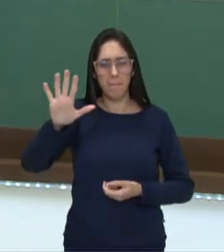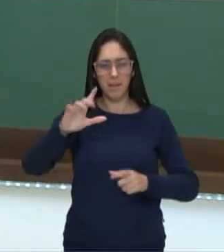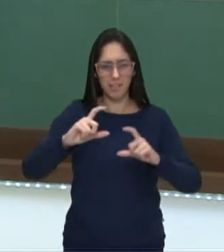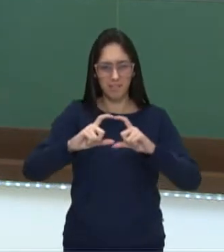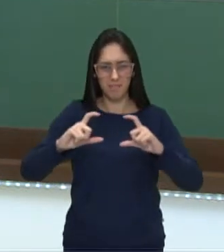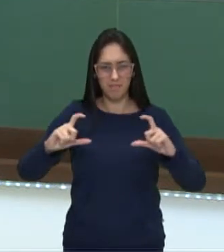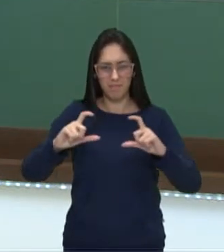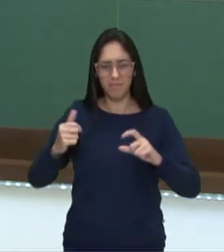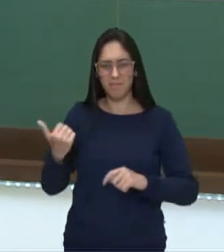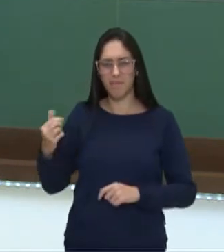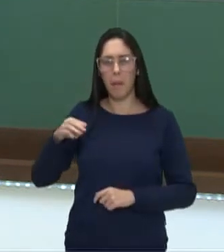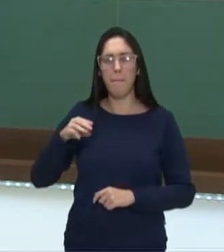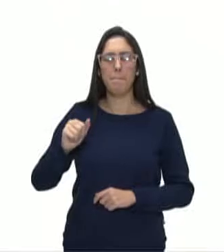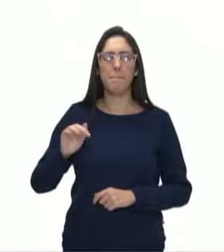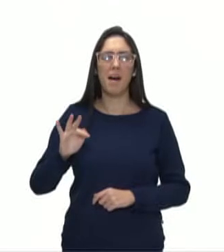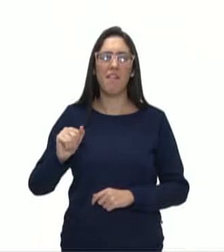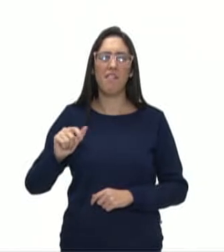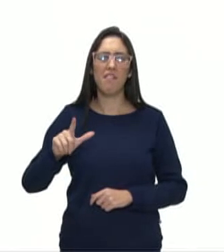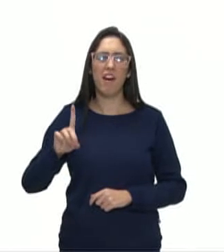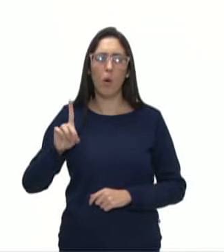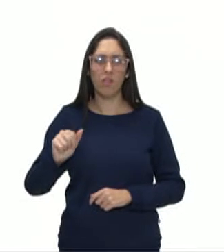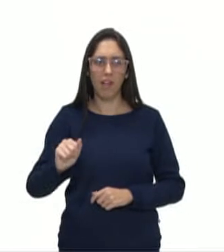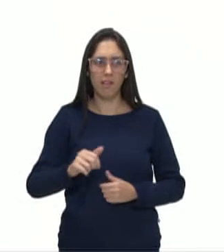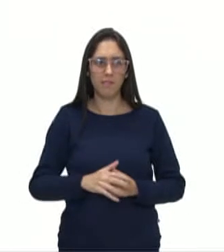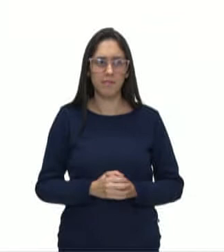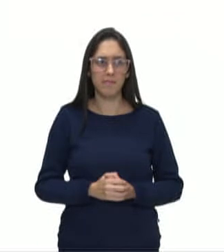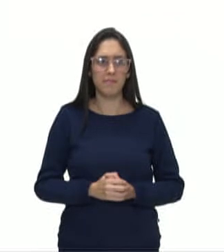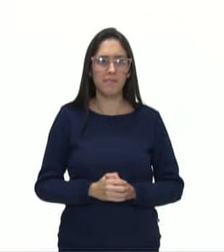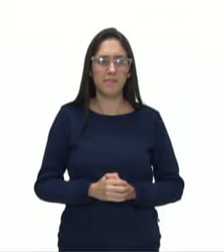da Mafalda. Isso é o papá,